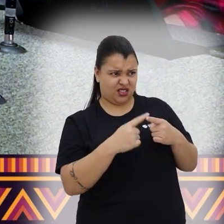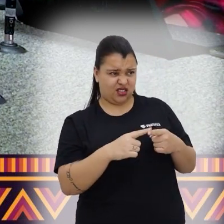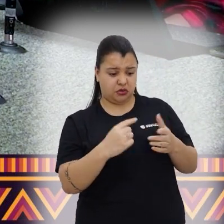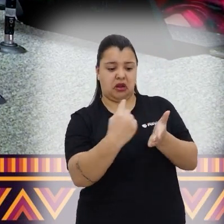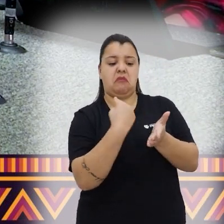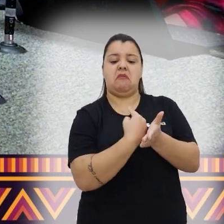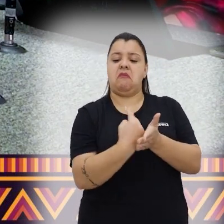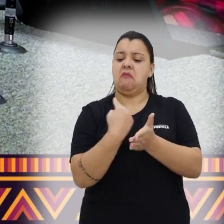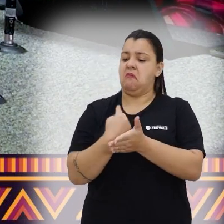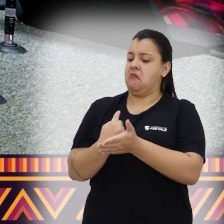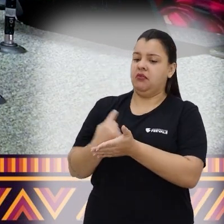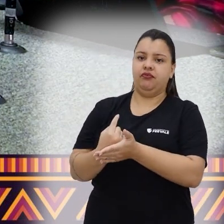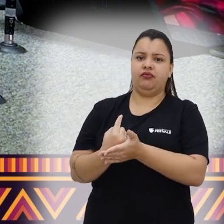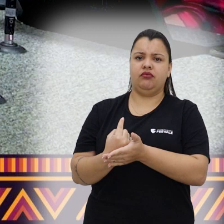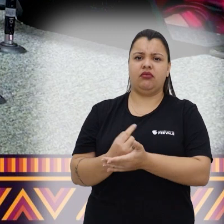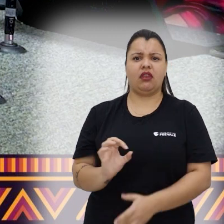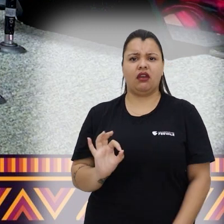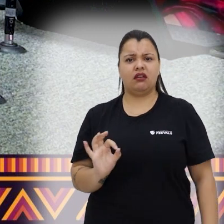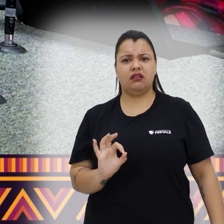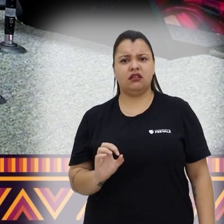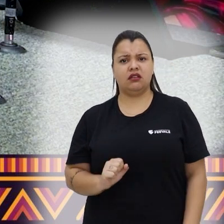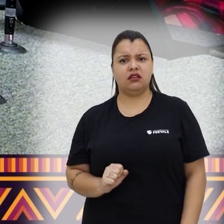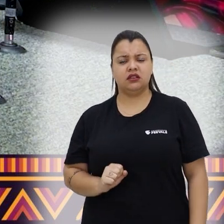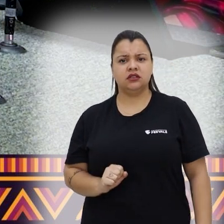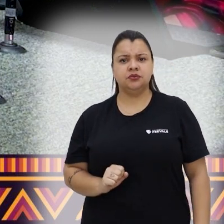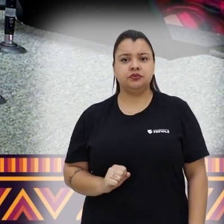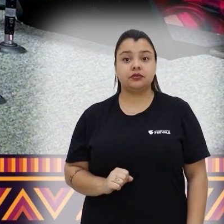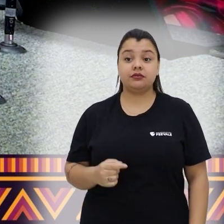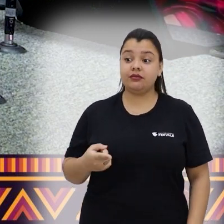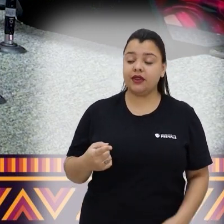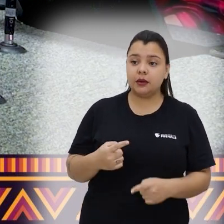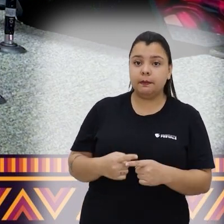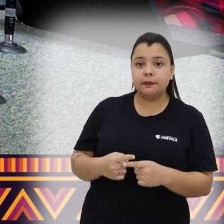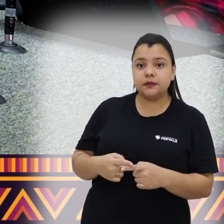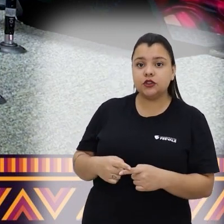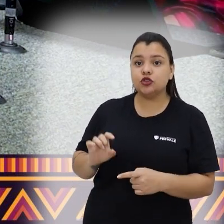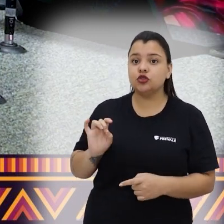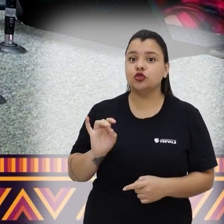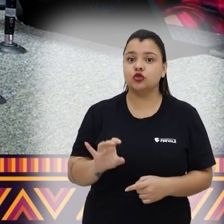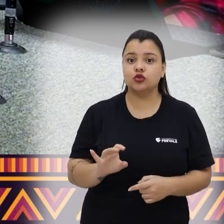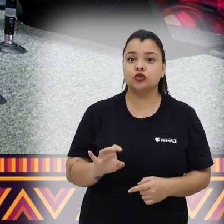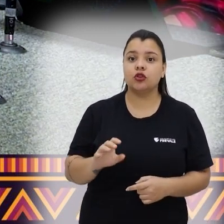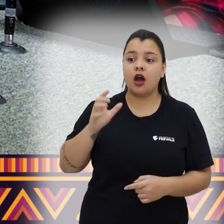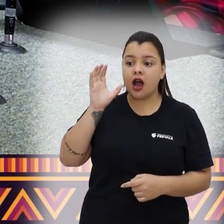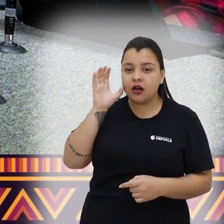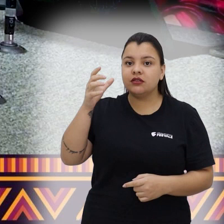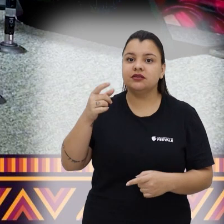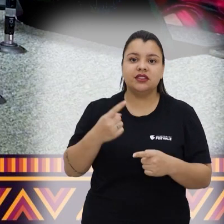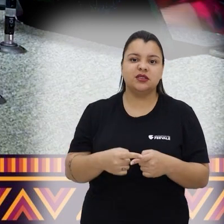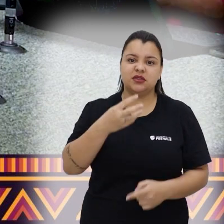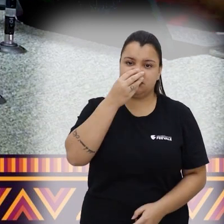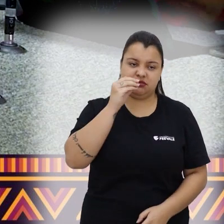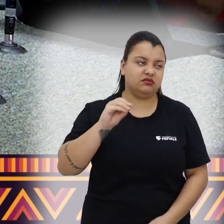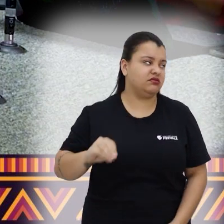Benhur... demais. E aí eu fico pensando, Fã cara... demais. Mas isso, Benhur, talvez só tenha acontecido porque eu ignorei boa parte do que tu tá